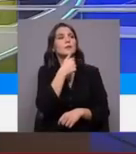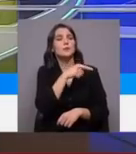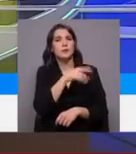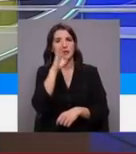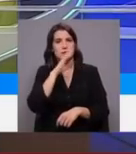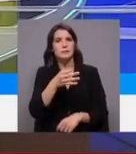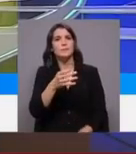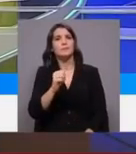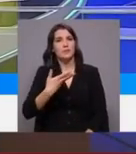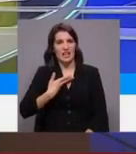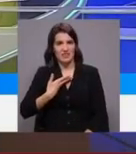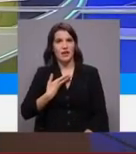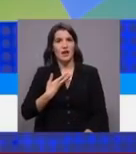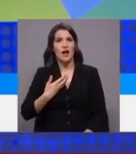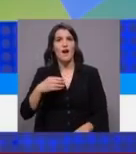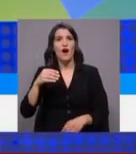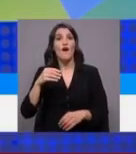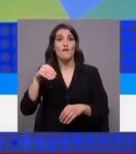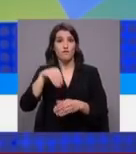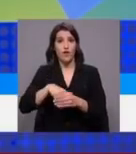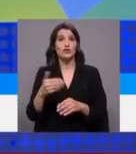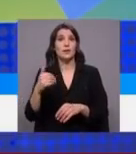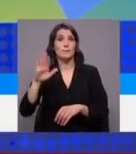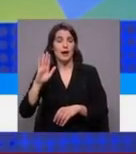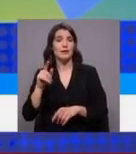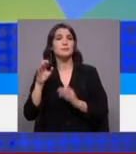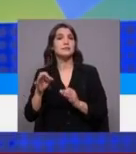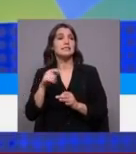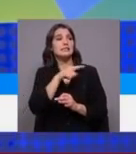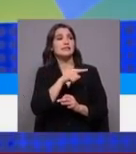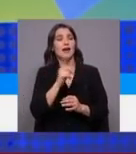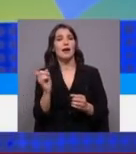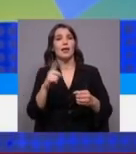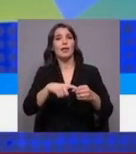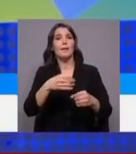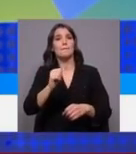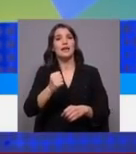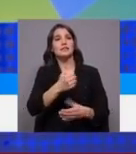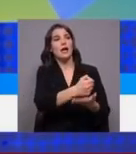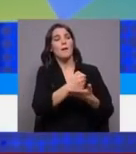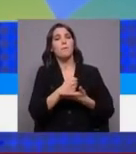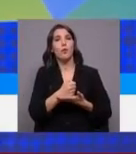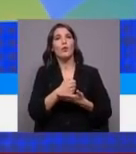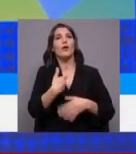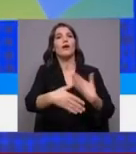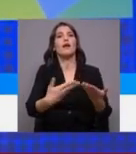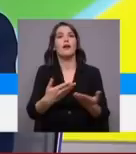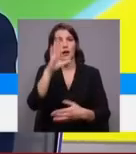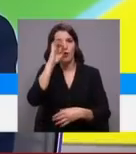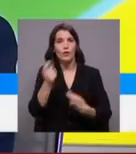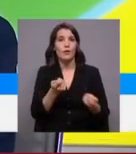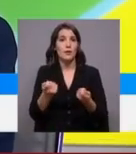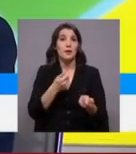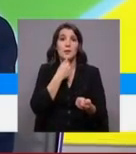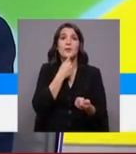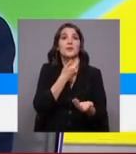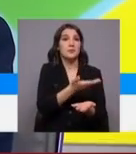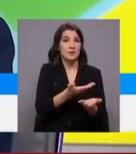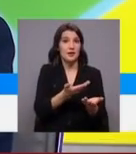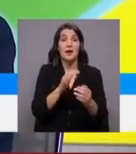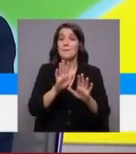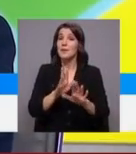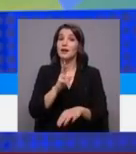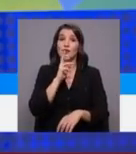fará sua presença ser um pra tirar mais partido socialista e necessitar do apoio do PS no Parlamento para ver exatamente para aquilo e não é